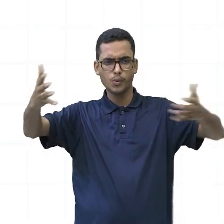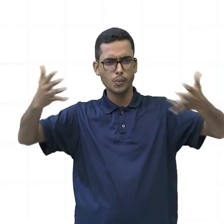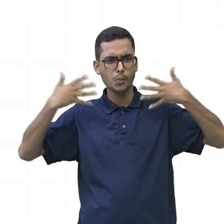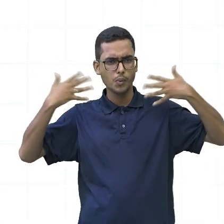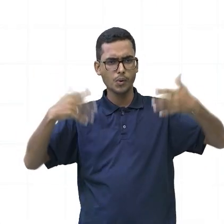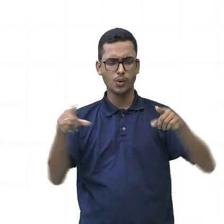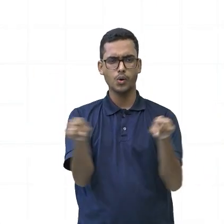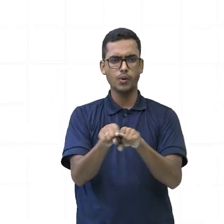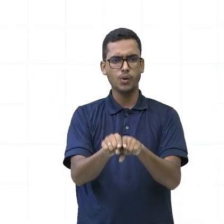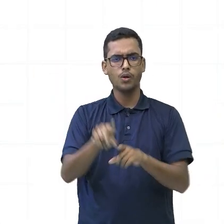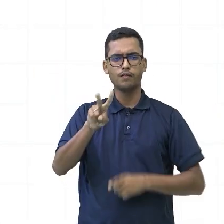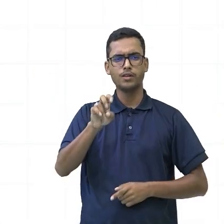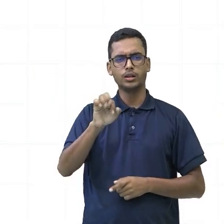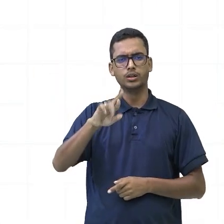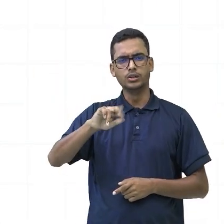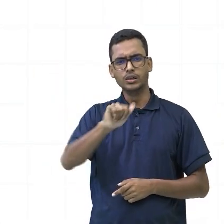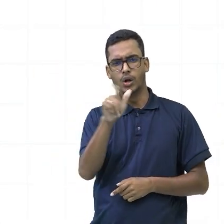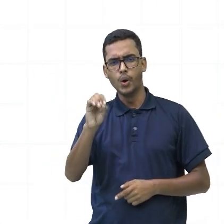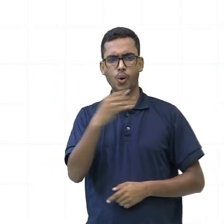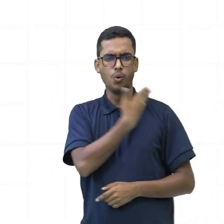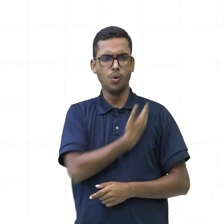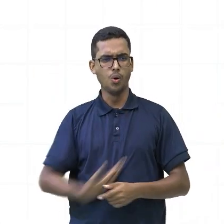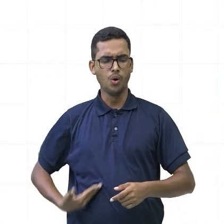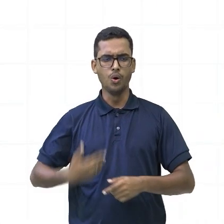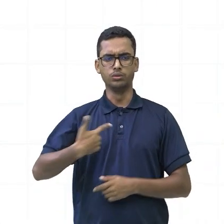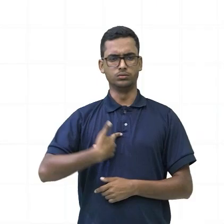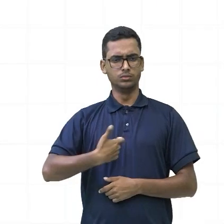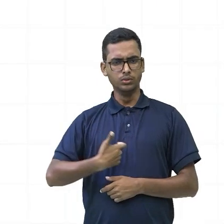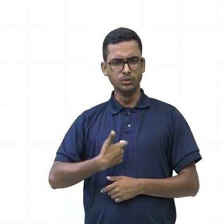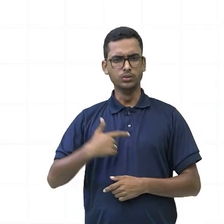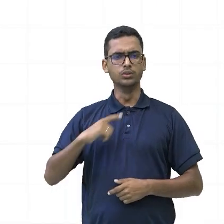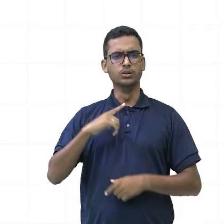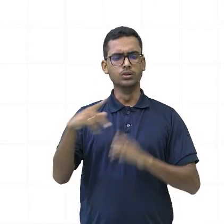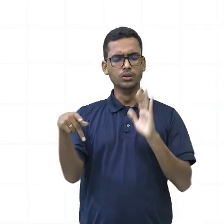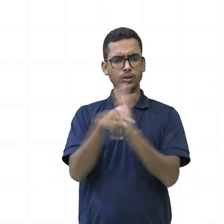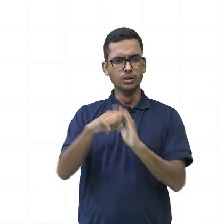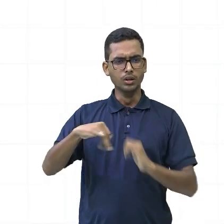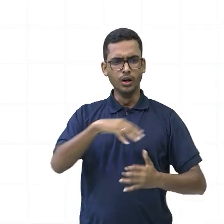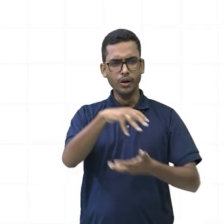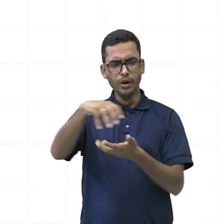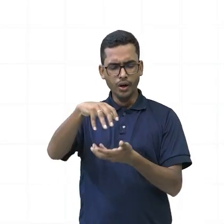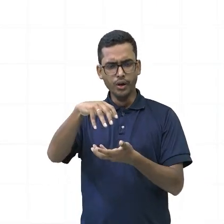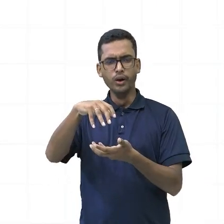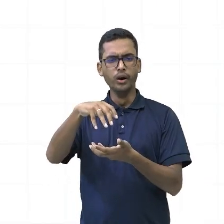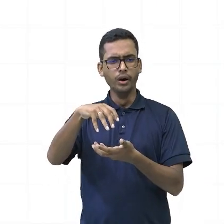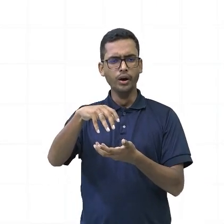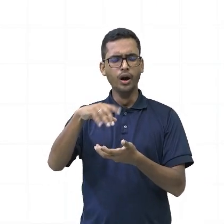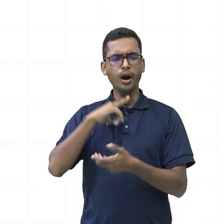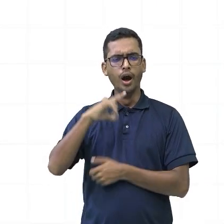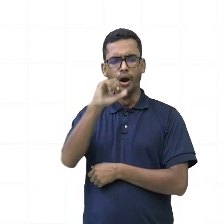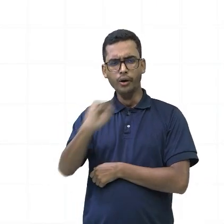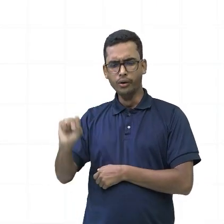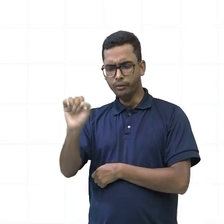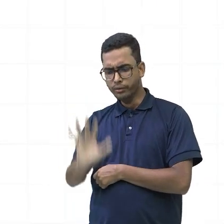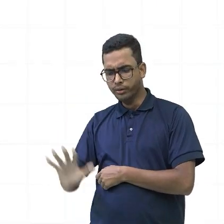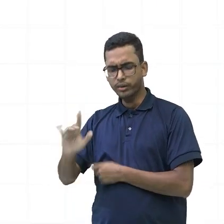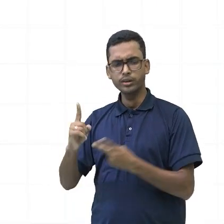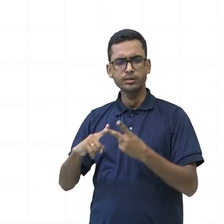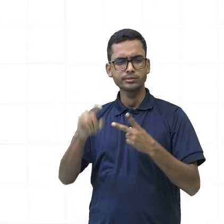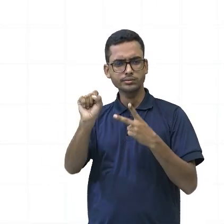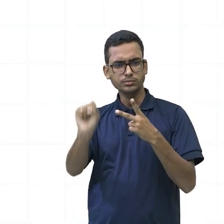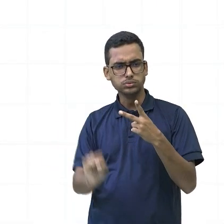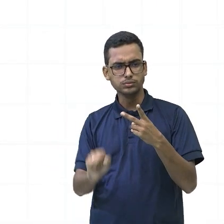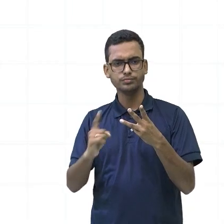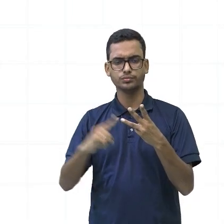governo Vargas em 1931, nas regiões Sudeste, Centro-Oeste e Sul, onde se adianta o relógio em 1 hora.